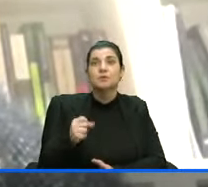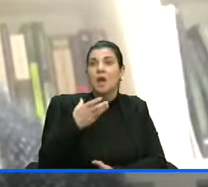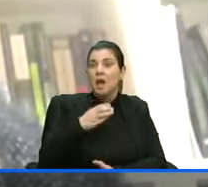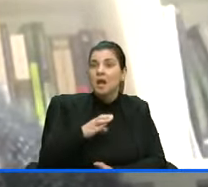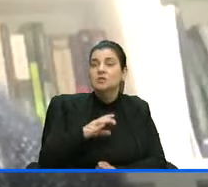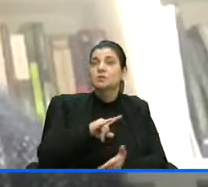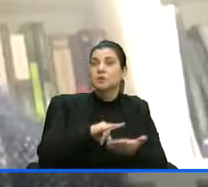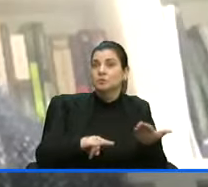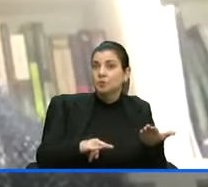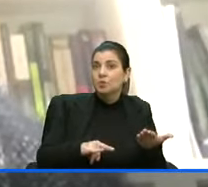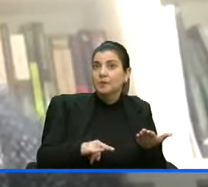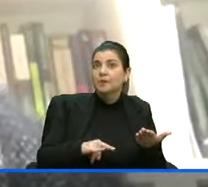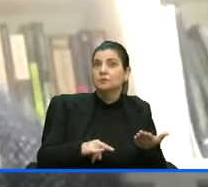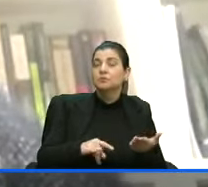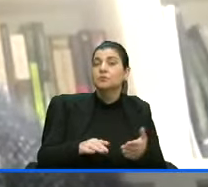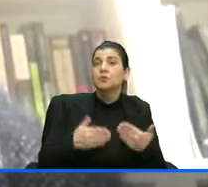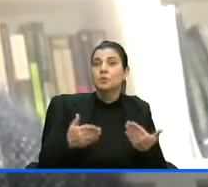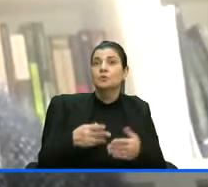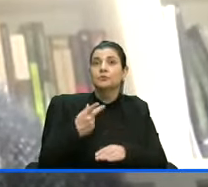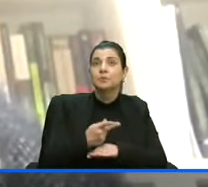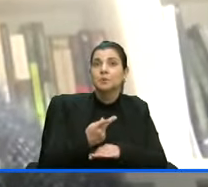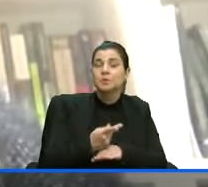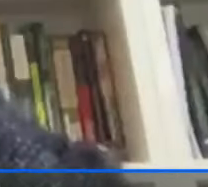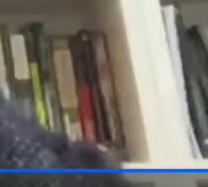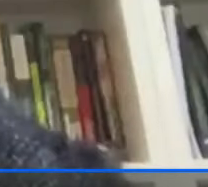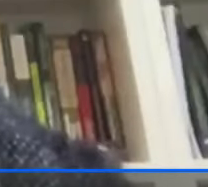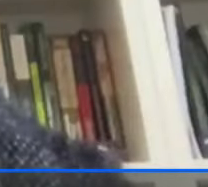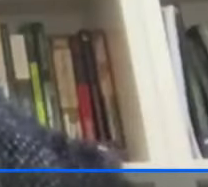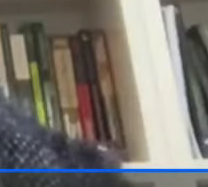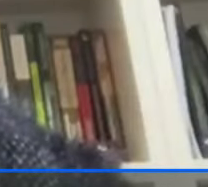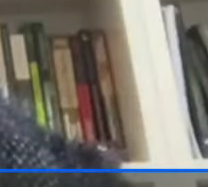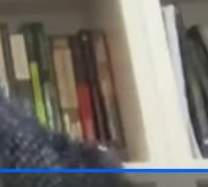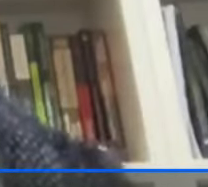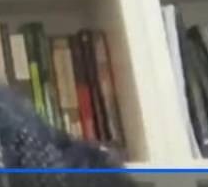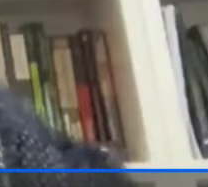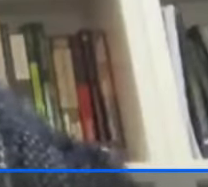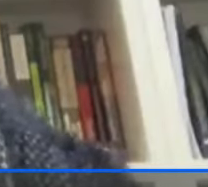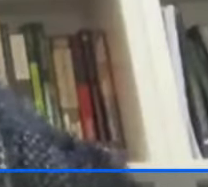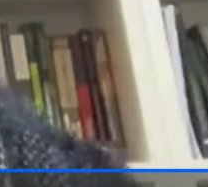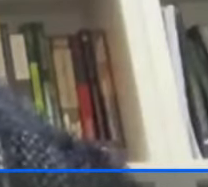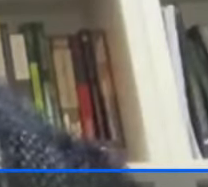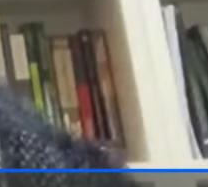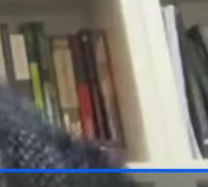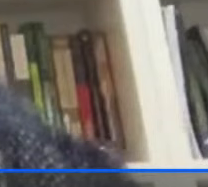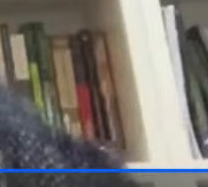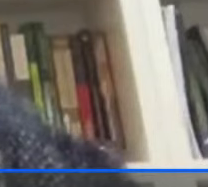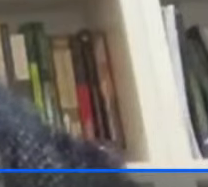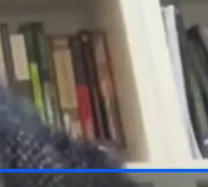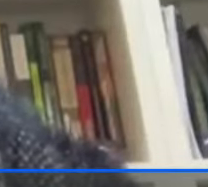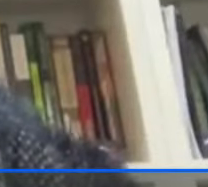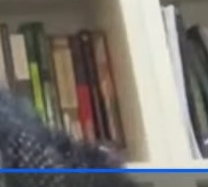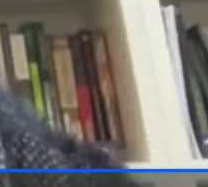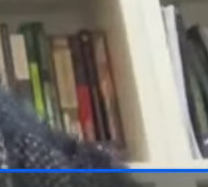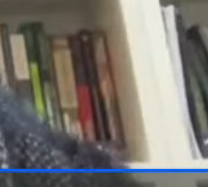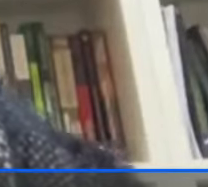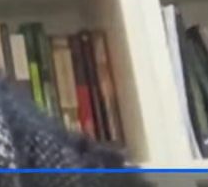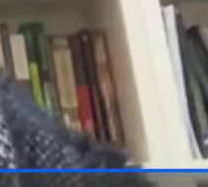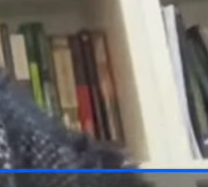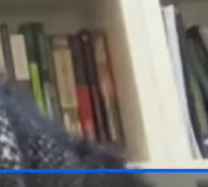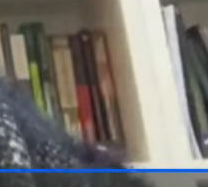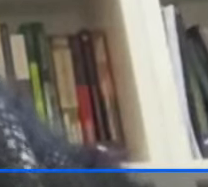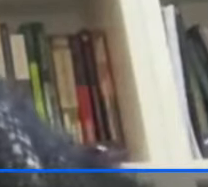documento, eu quando fui buscar alguns dados, né, para fazer, para pensar, busquei esse documento,